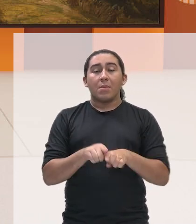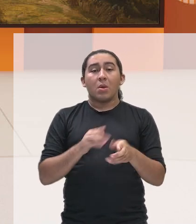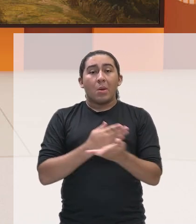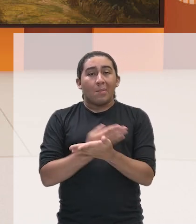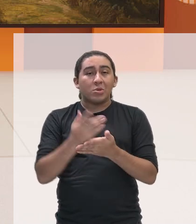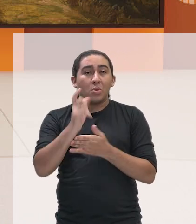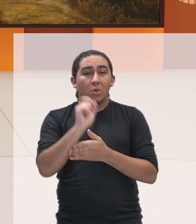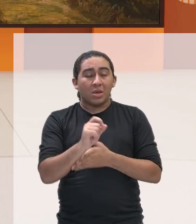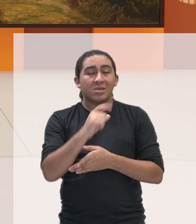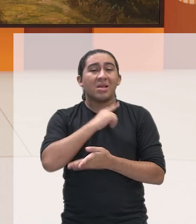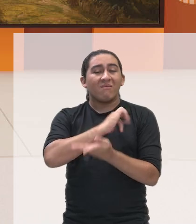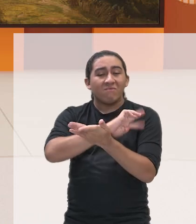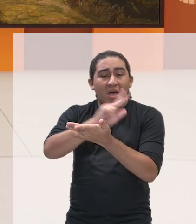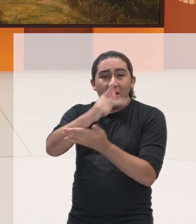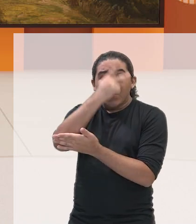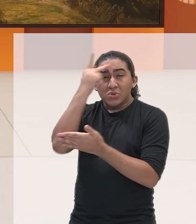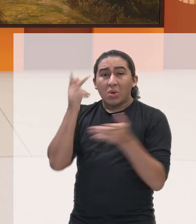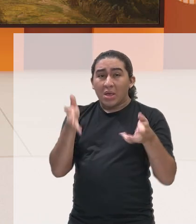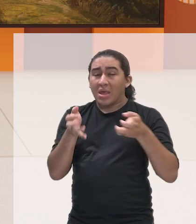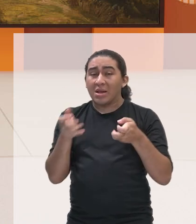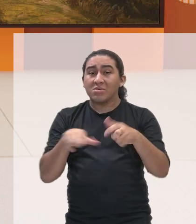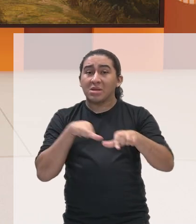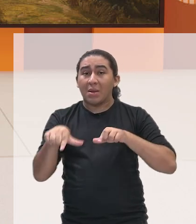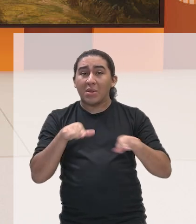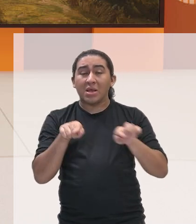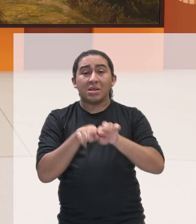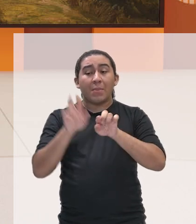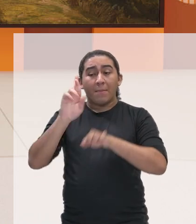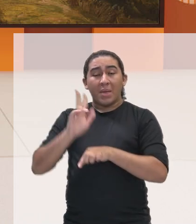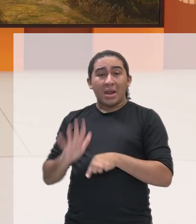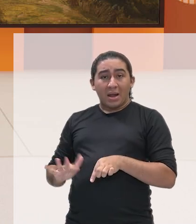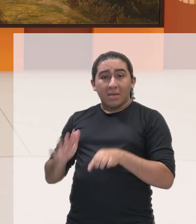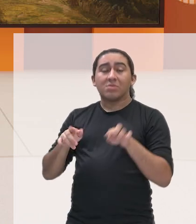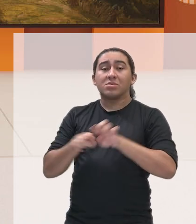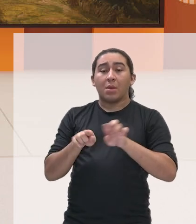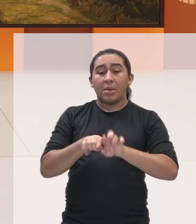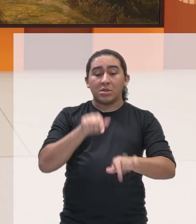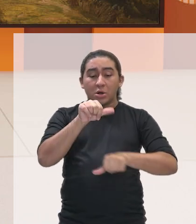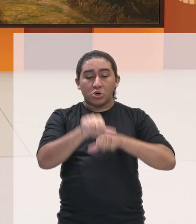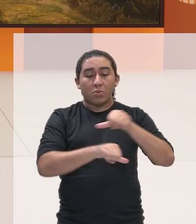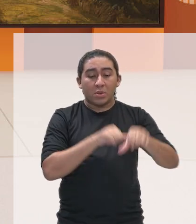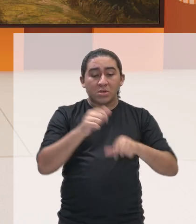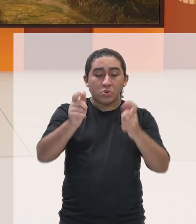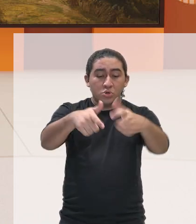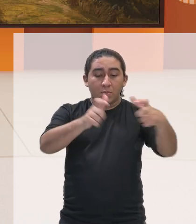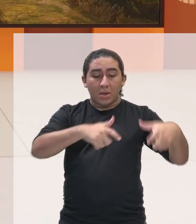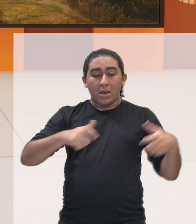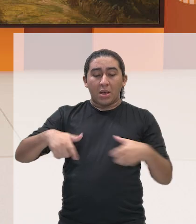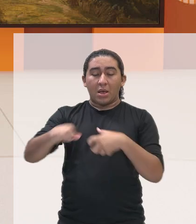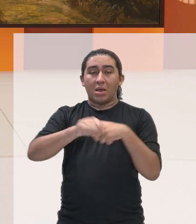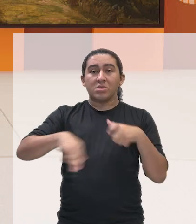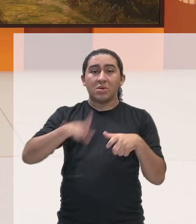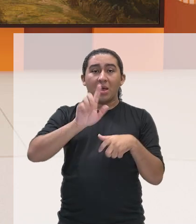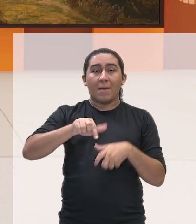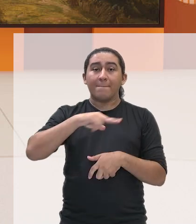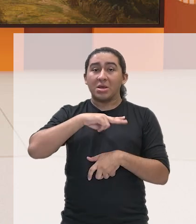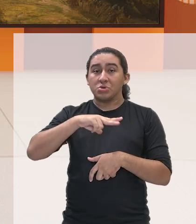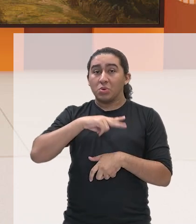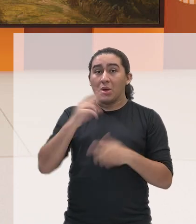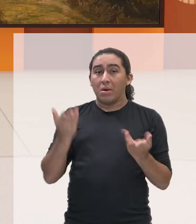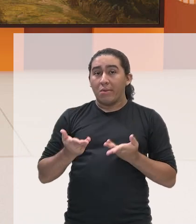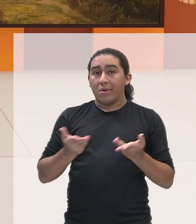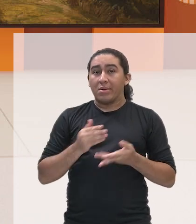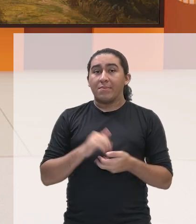abundante e barata, fruto da transformação das propriedades comunais em propriedades